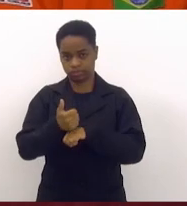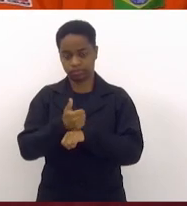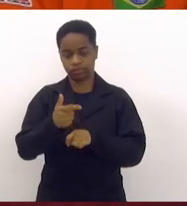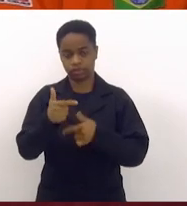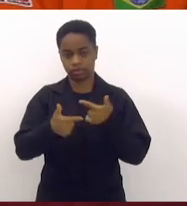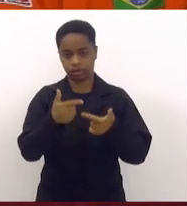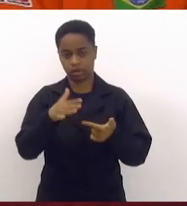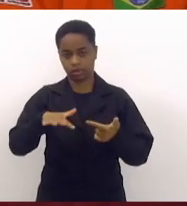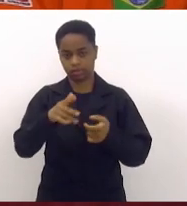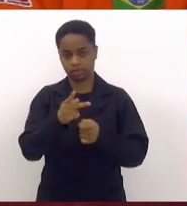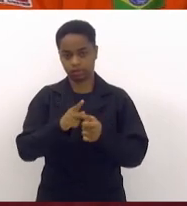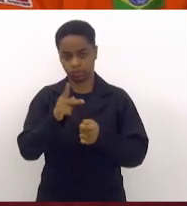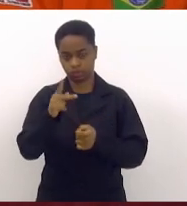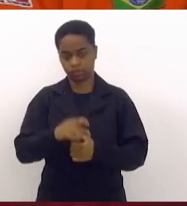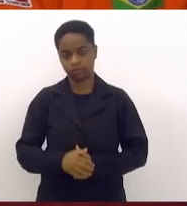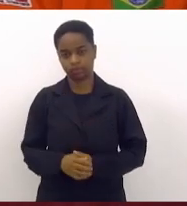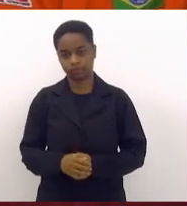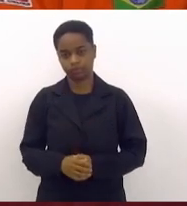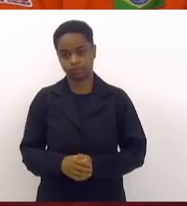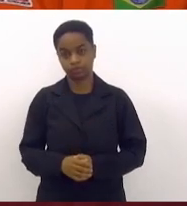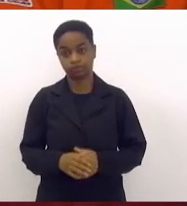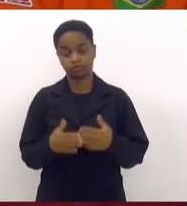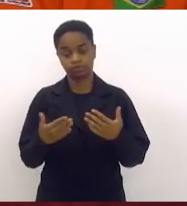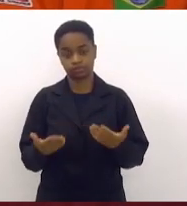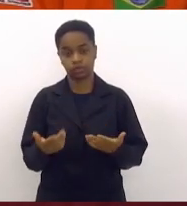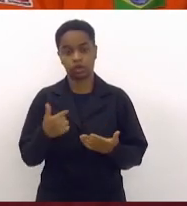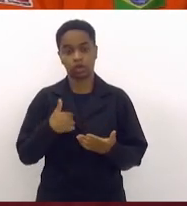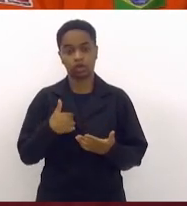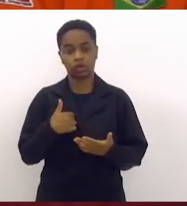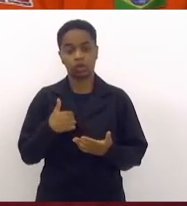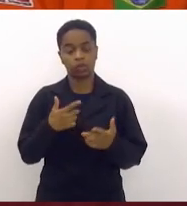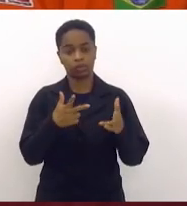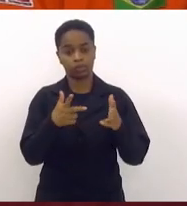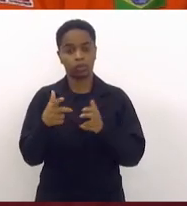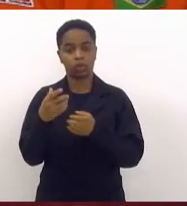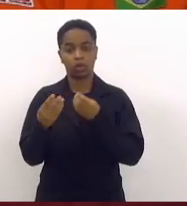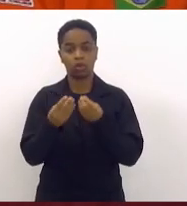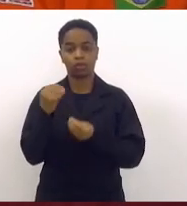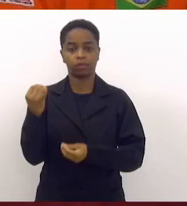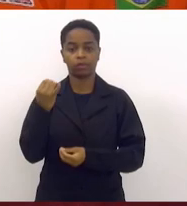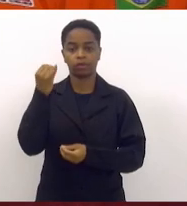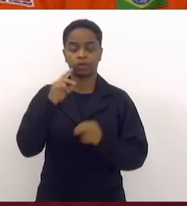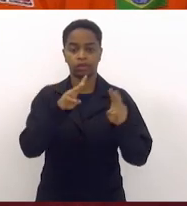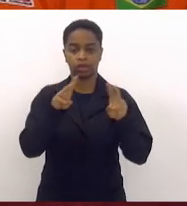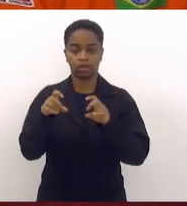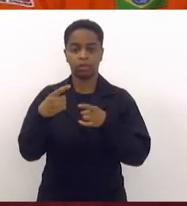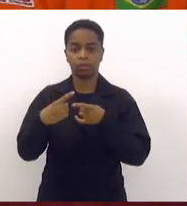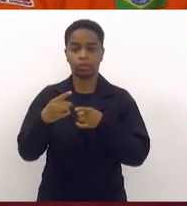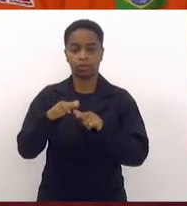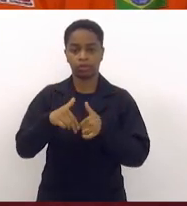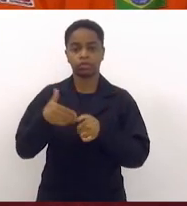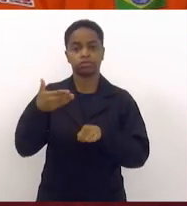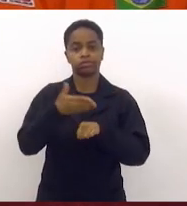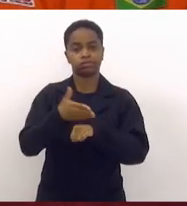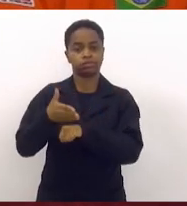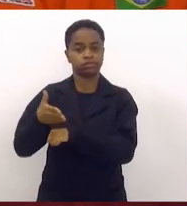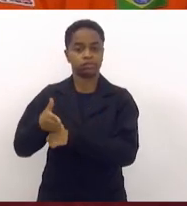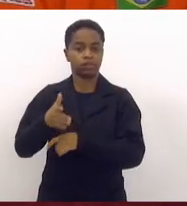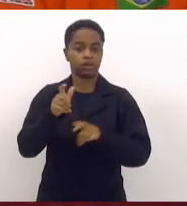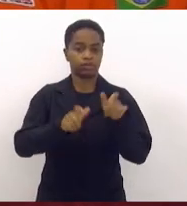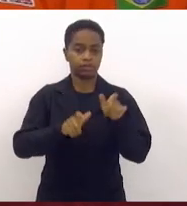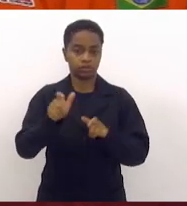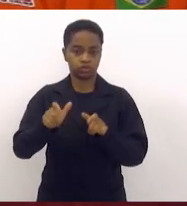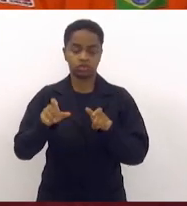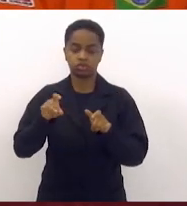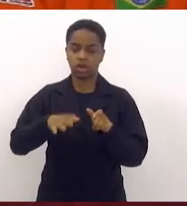Verônica aqui dá para ver a importância do tema pela presença significativa de pessoas não somente da categoria petroleira Mas